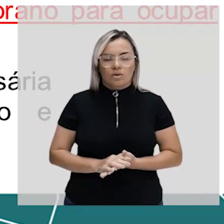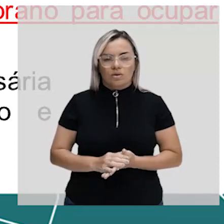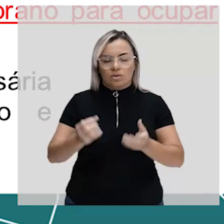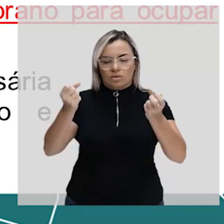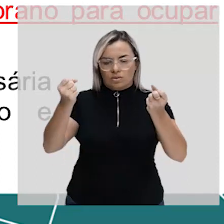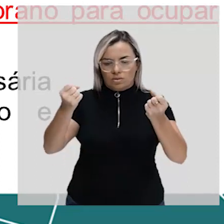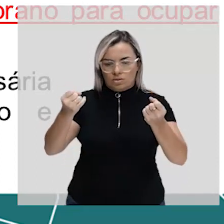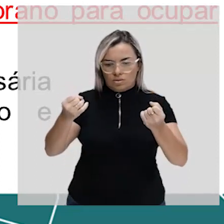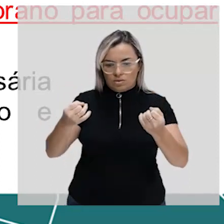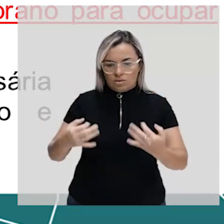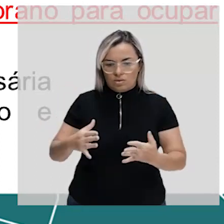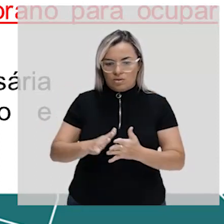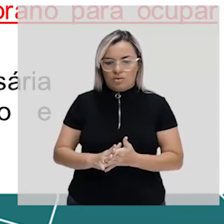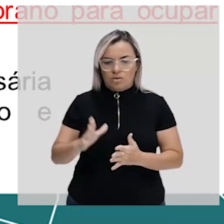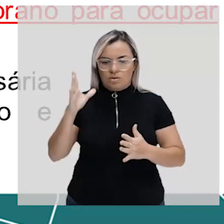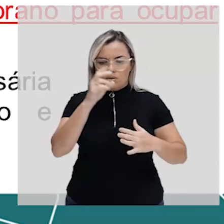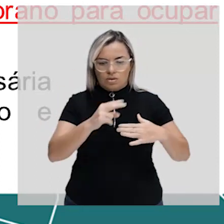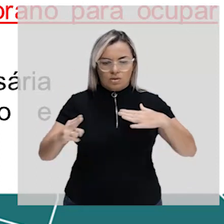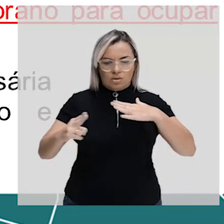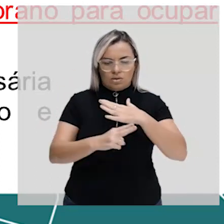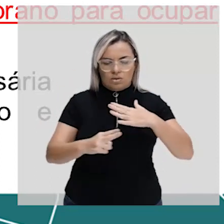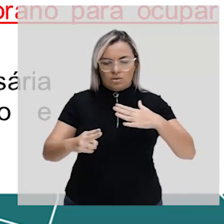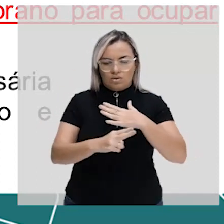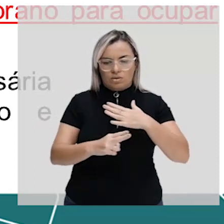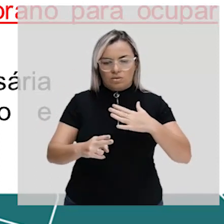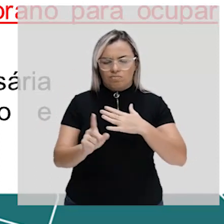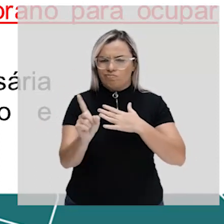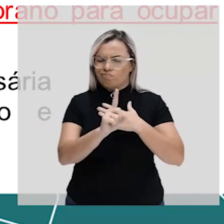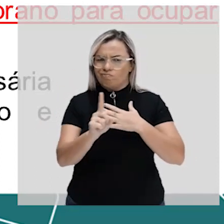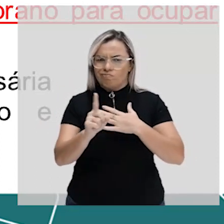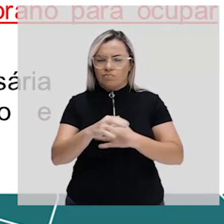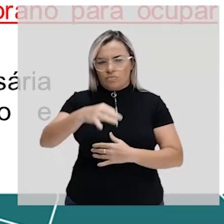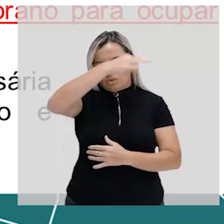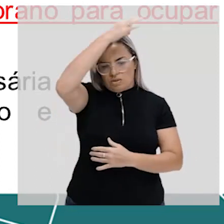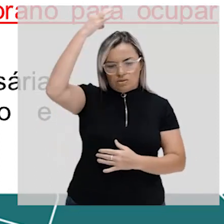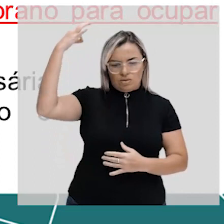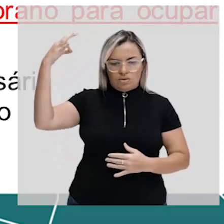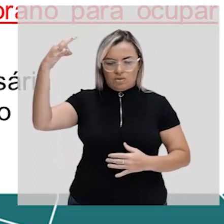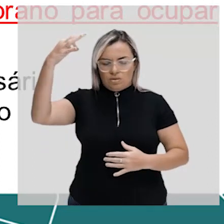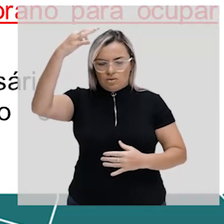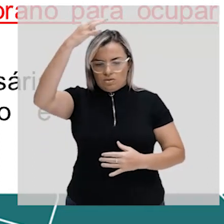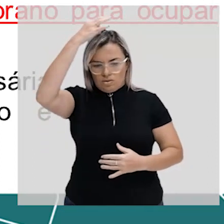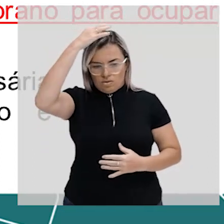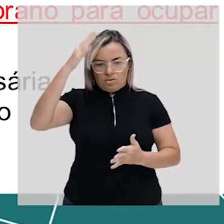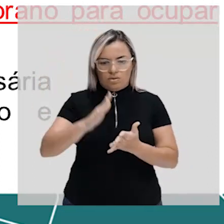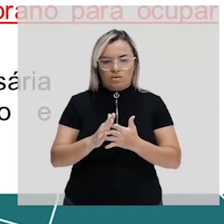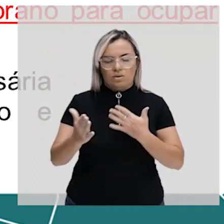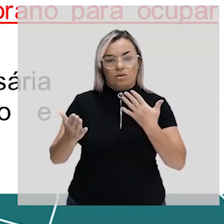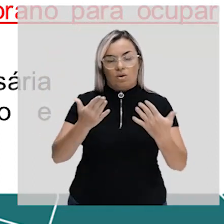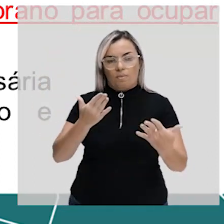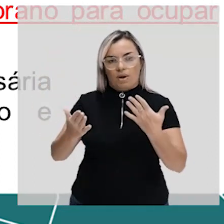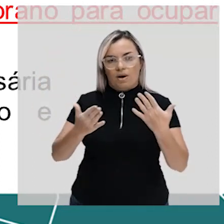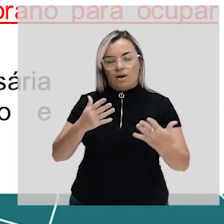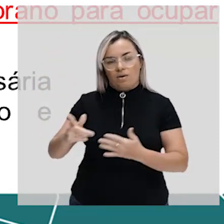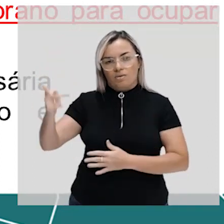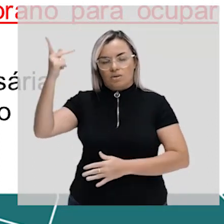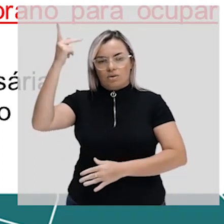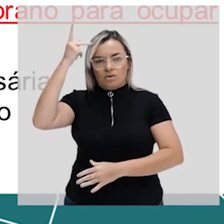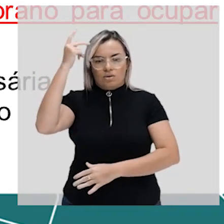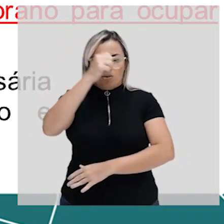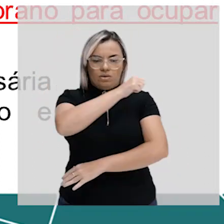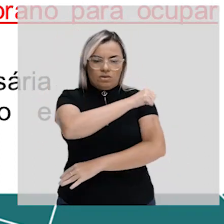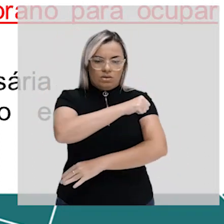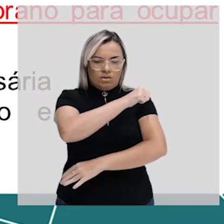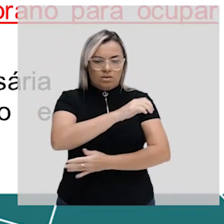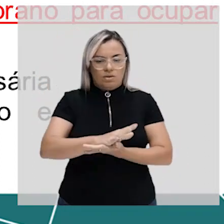concentração populacional, nós não vamos colocar o Espírito Santo na mesma balança que, por exemplo, São Paulo, Rio de Janeiro, tá certo?